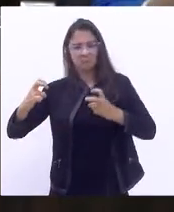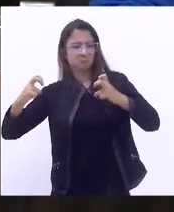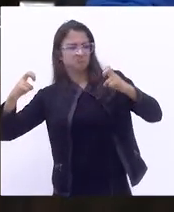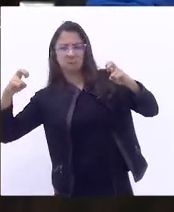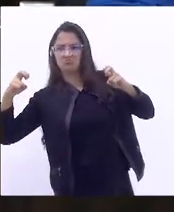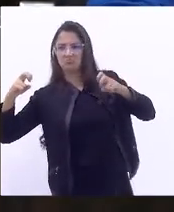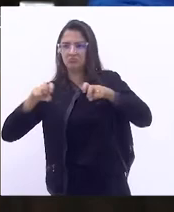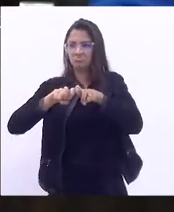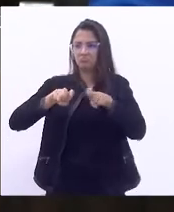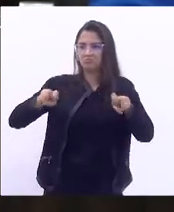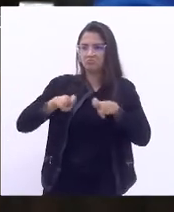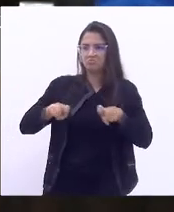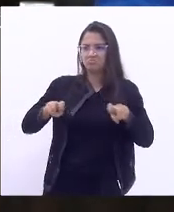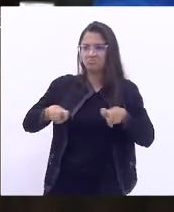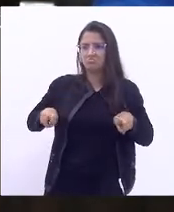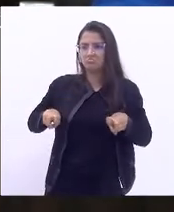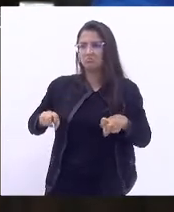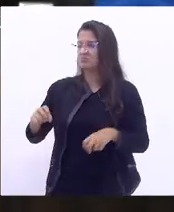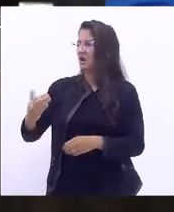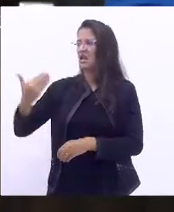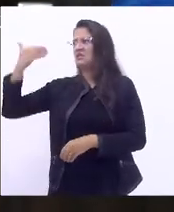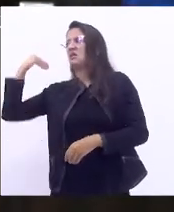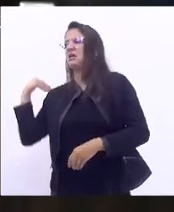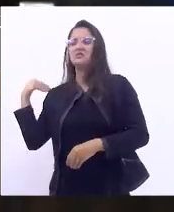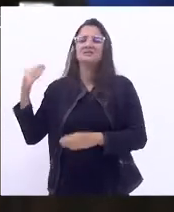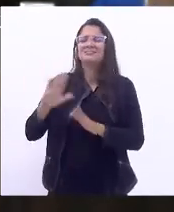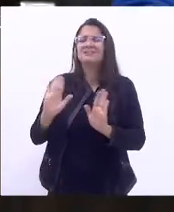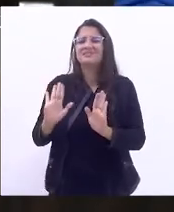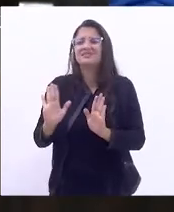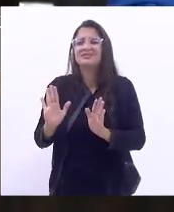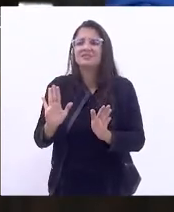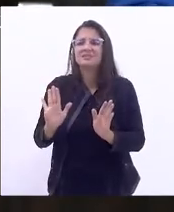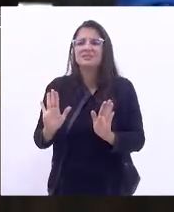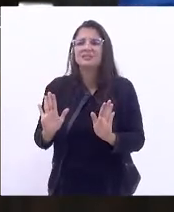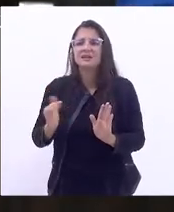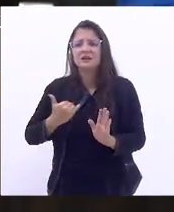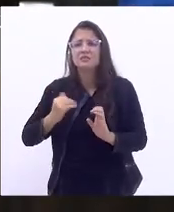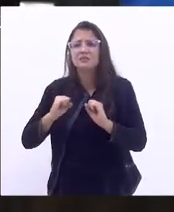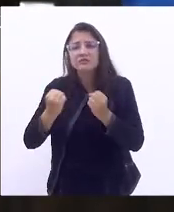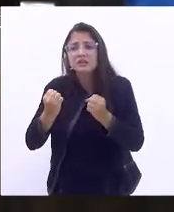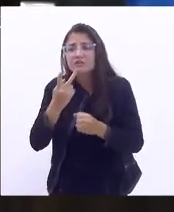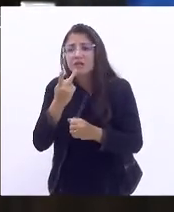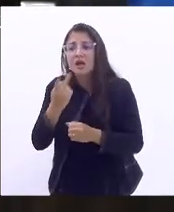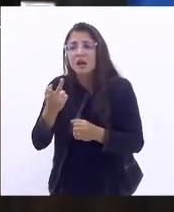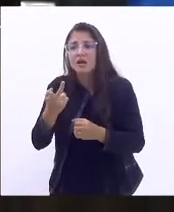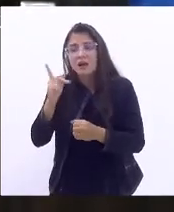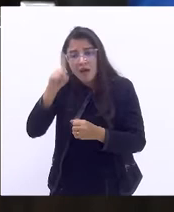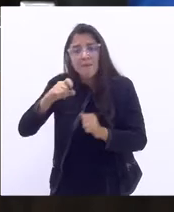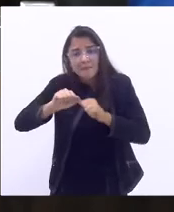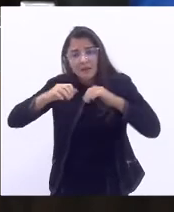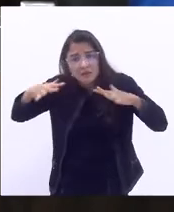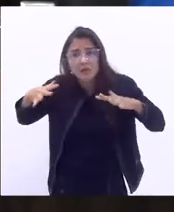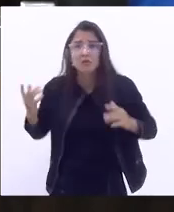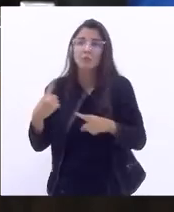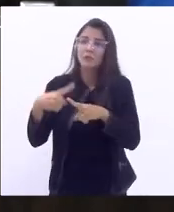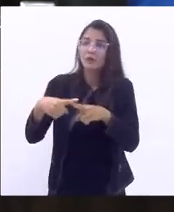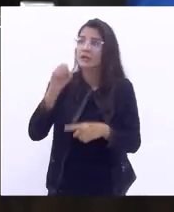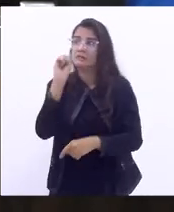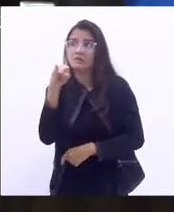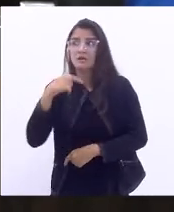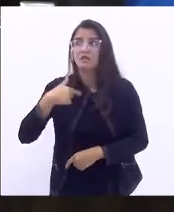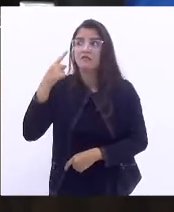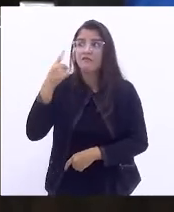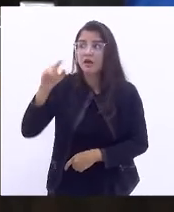não, estando ali atrás ou não, eu vou defender que seja contado como plenário. Porque se eu tivesse visto Jorge Felipe Neto